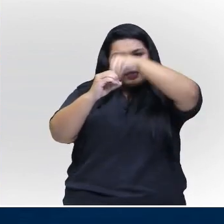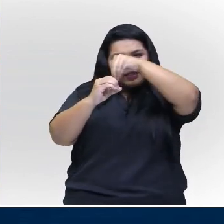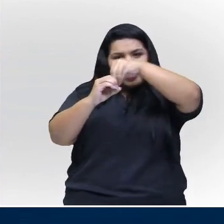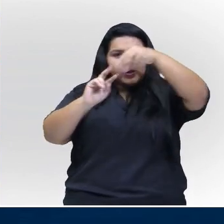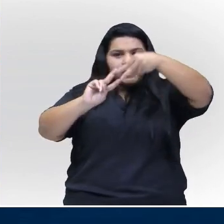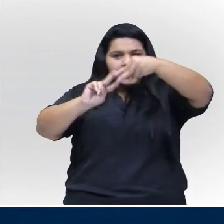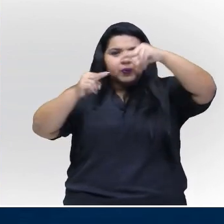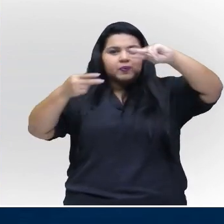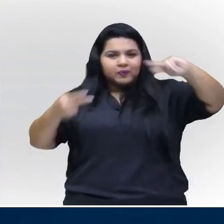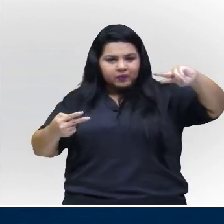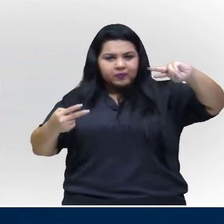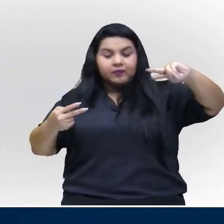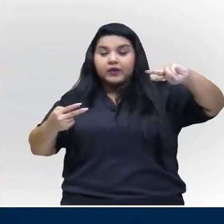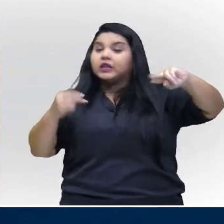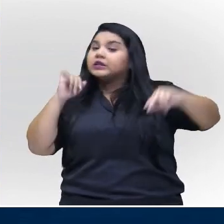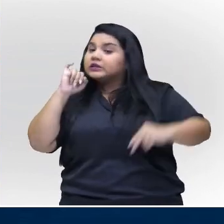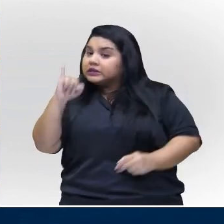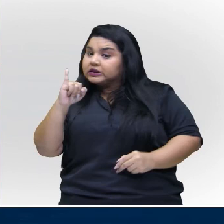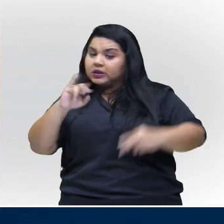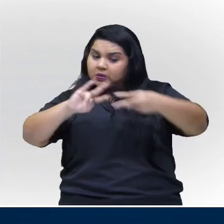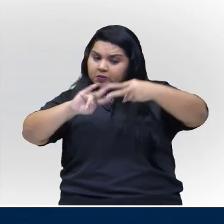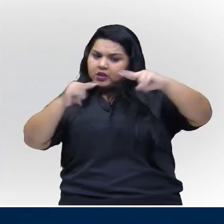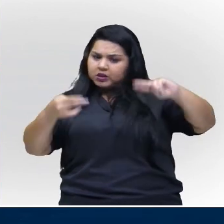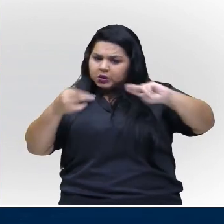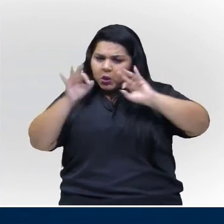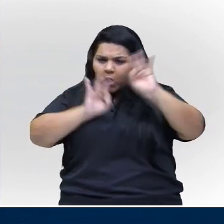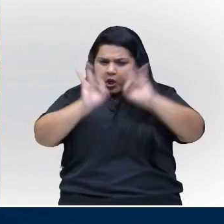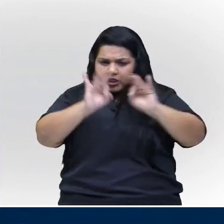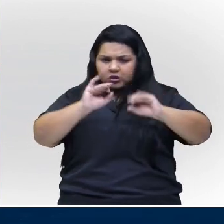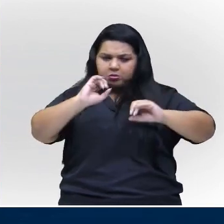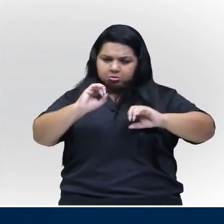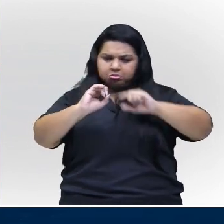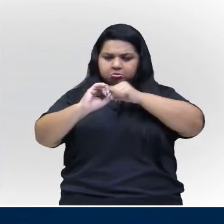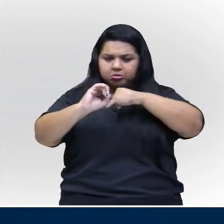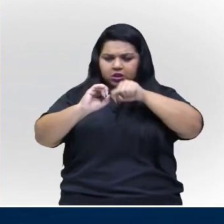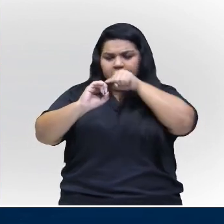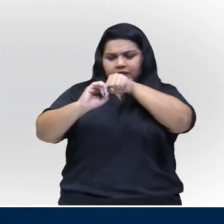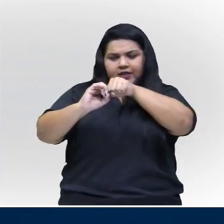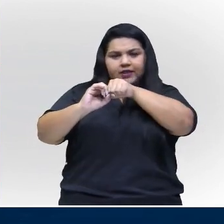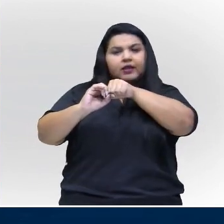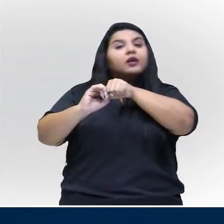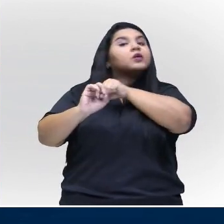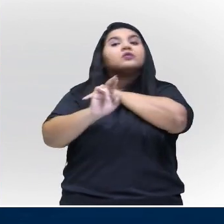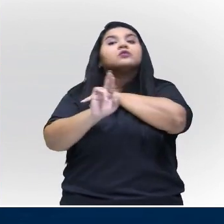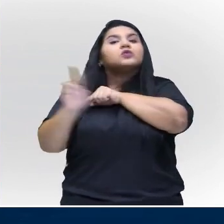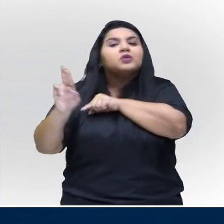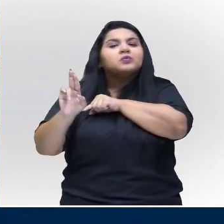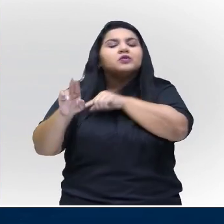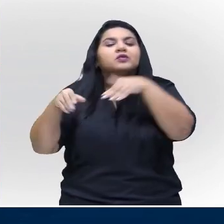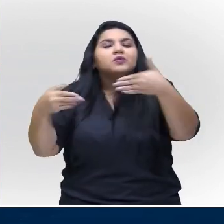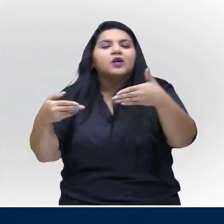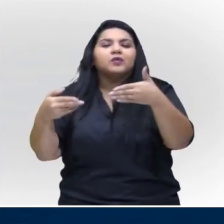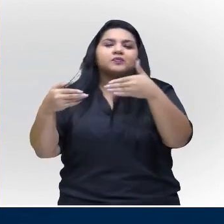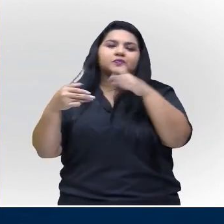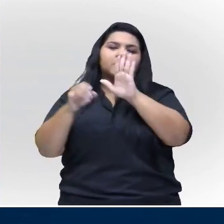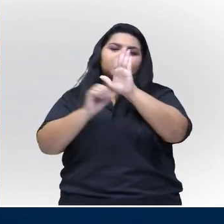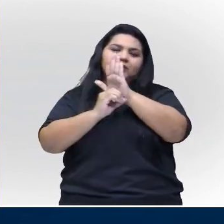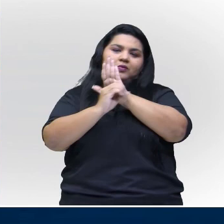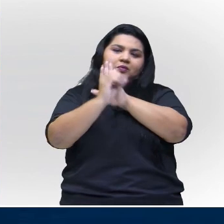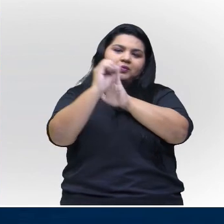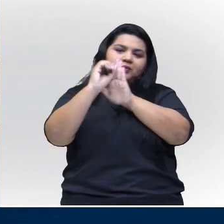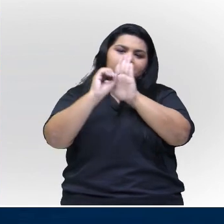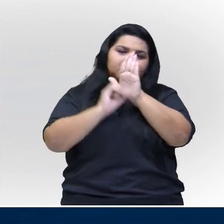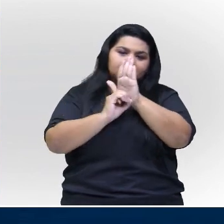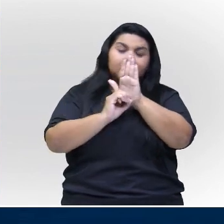genético. Se o material genético está organizado, esse é um tipo de célula eucarionte, porque ela possui uma